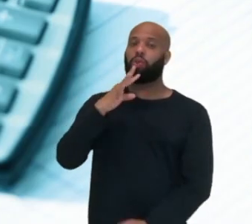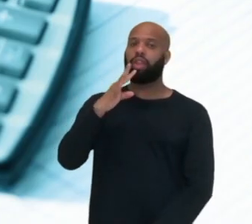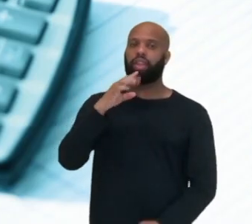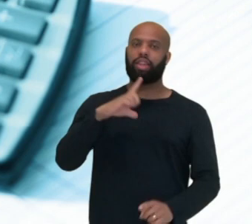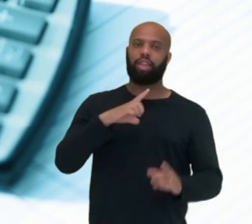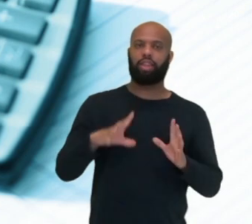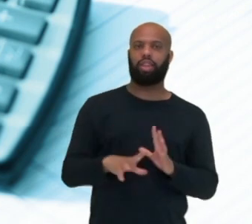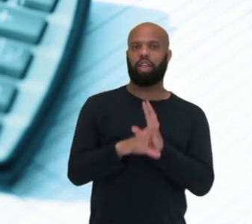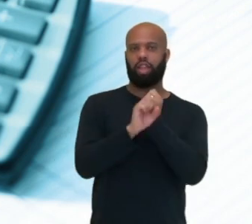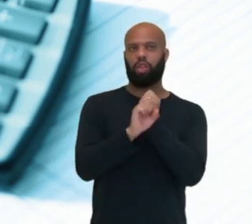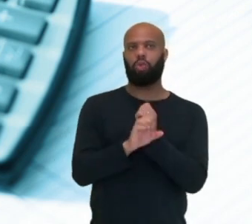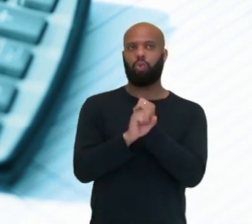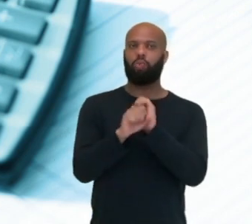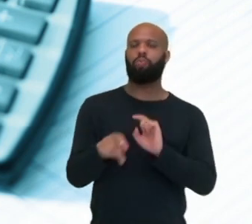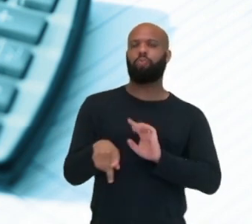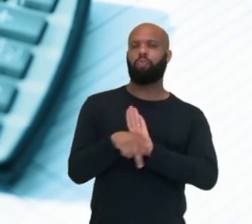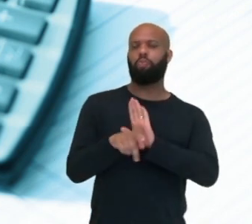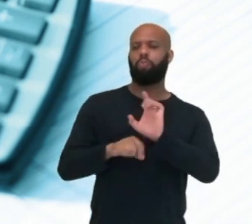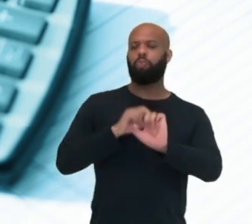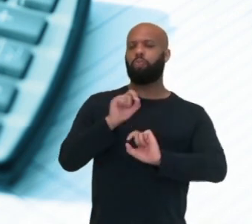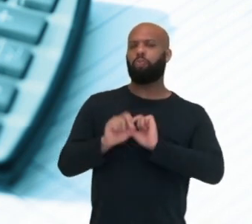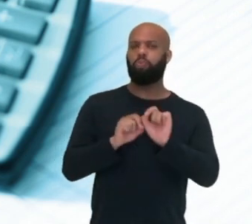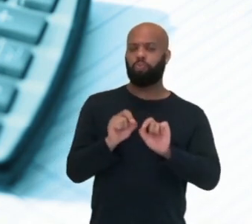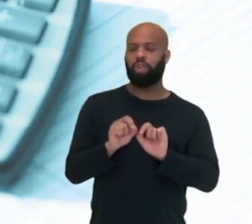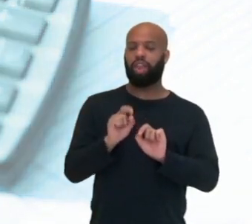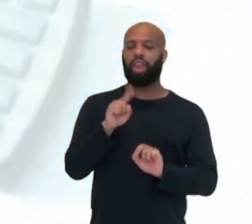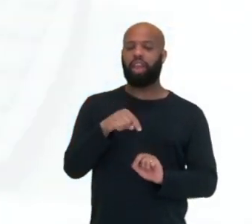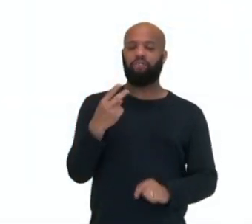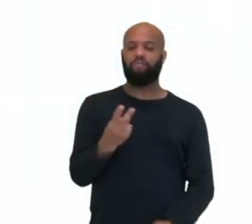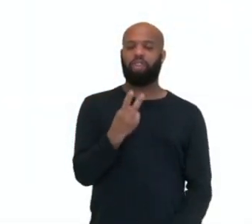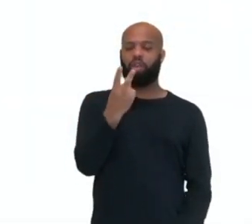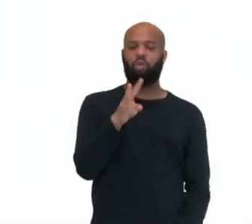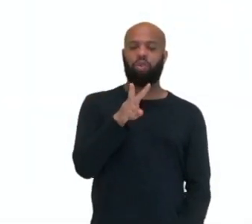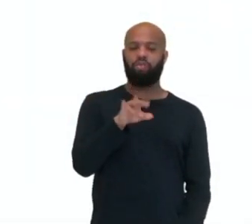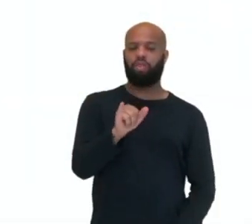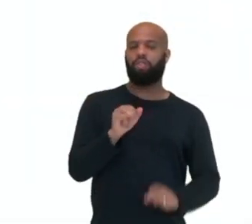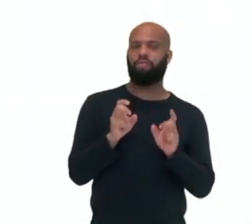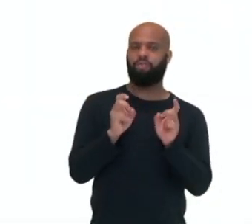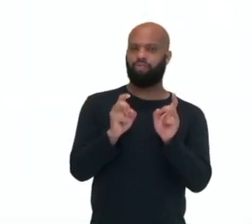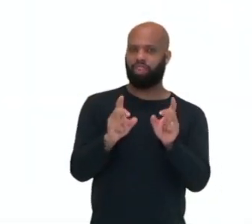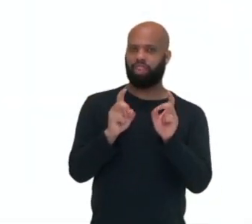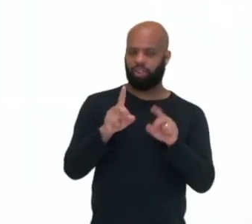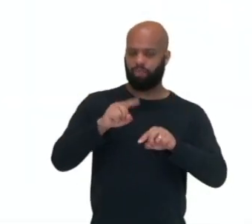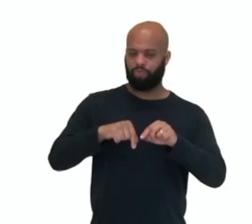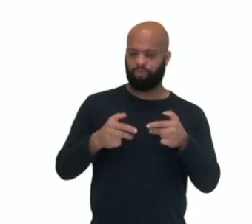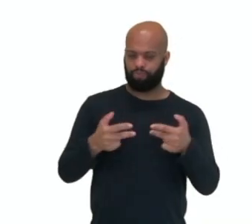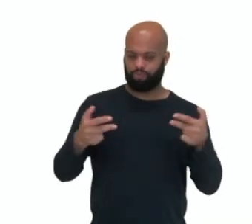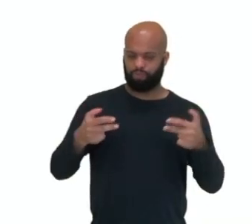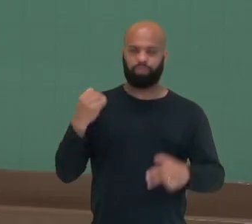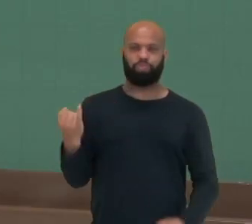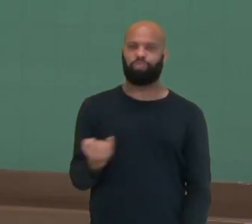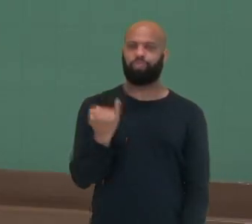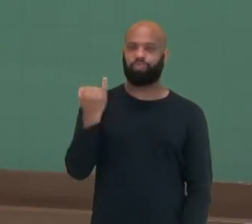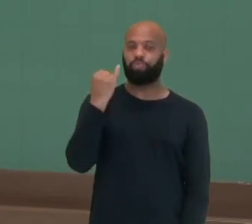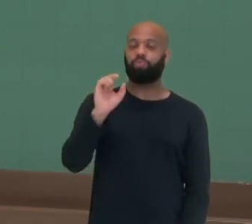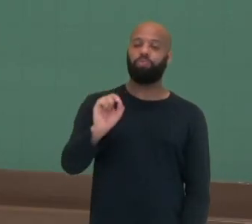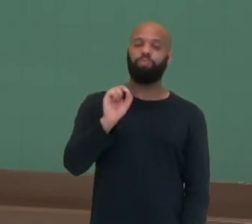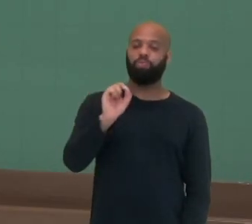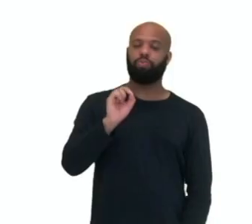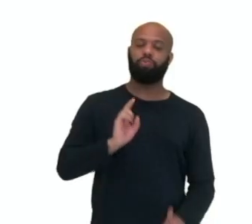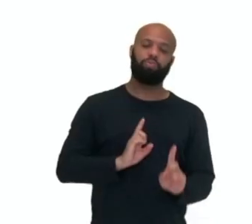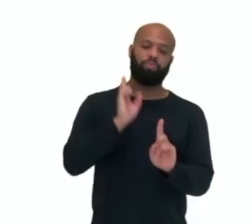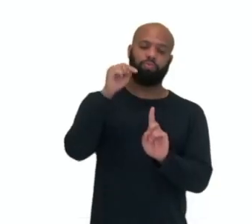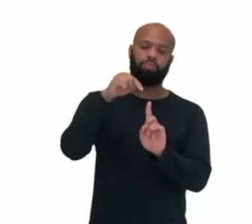cálculos de simulação sobre o valor final da venda, um assunto extremamente importante. Quais são os nossos